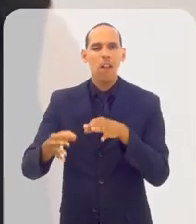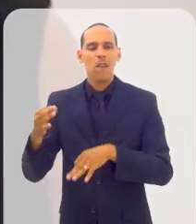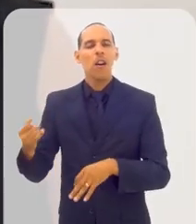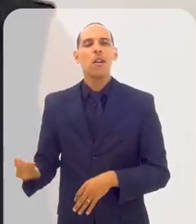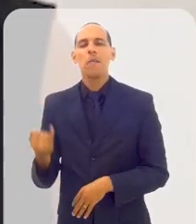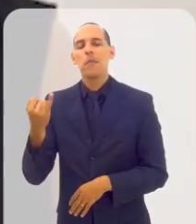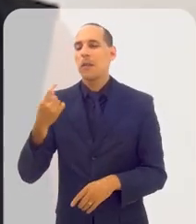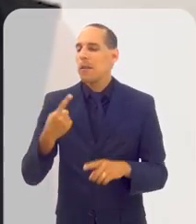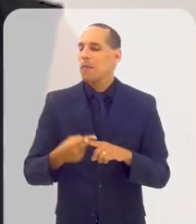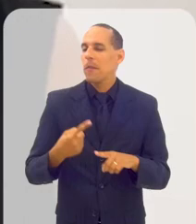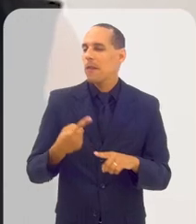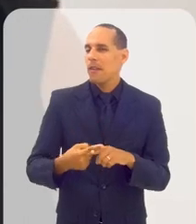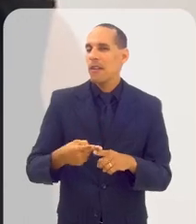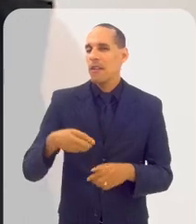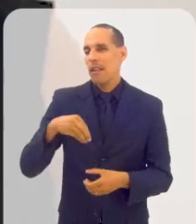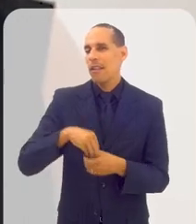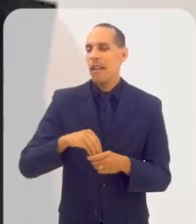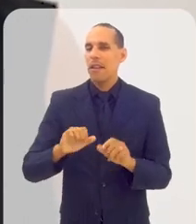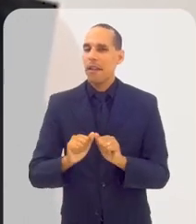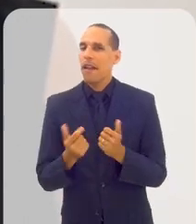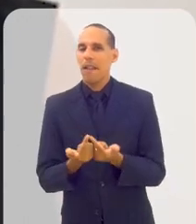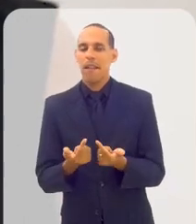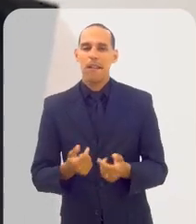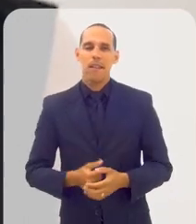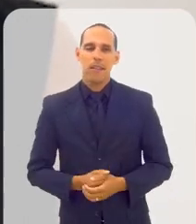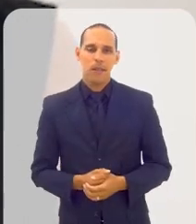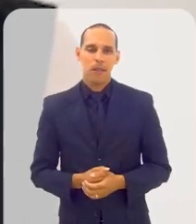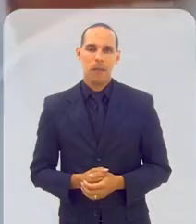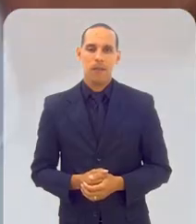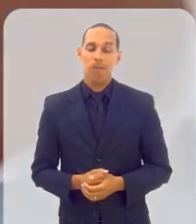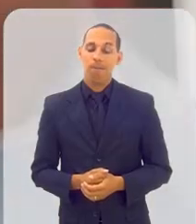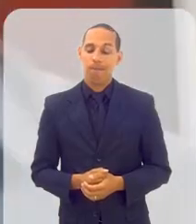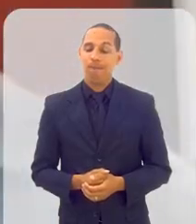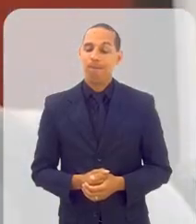assento nesse departamento aqui do Poder Legislativo?